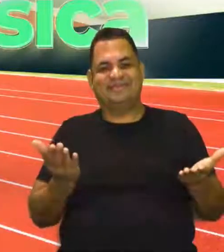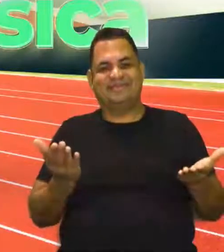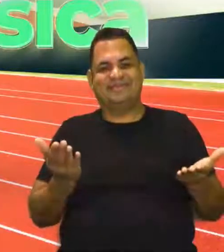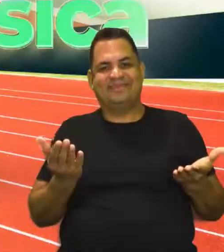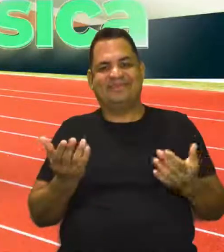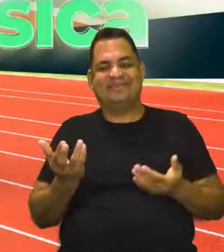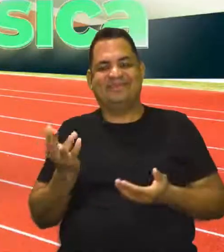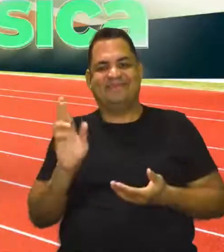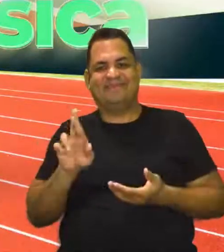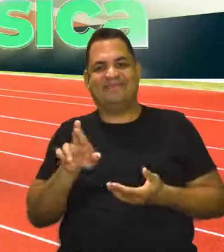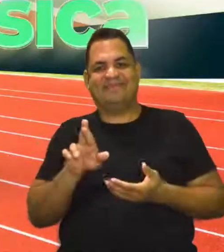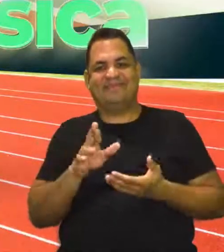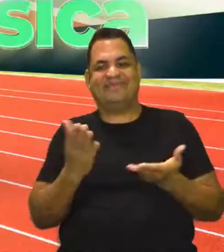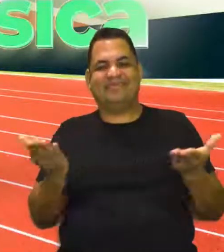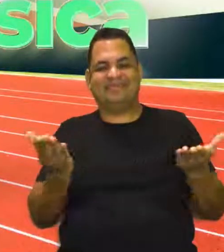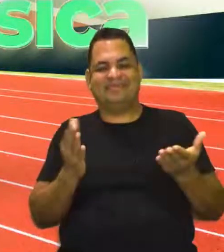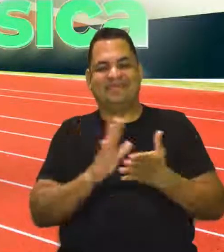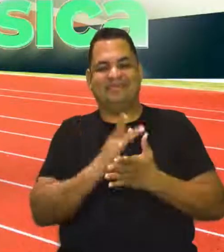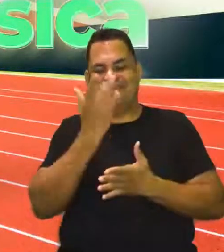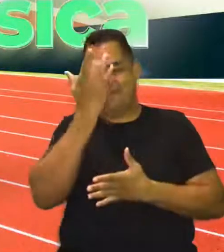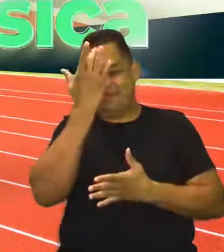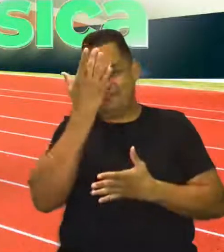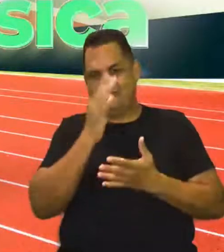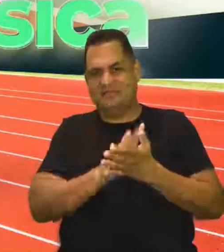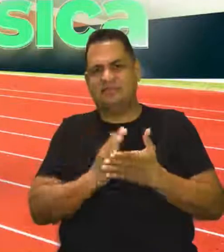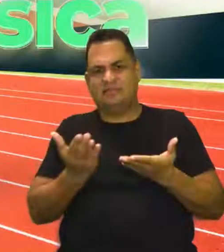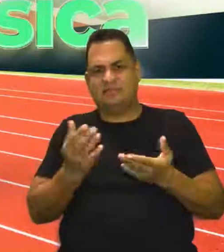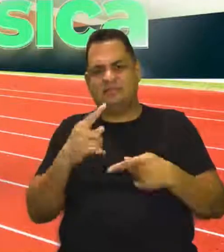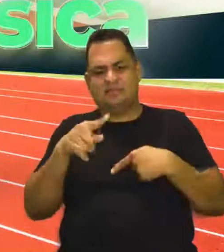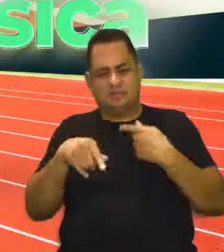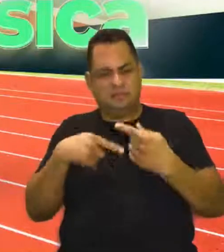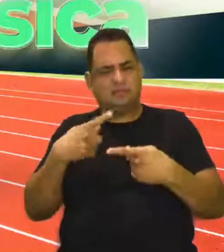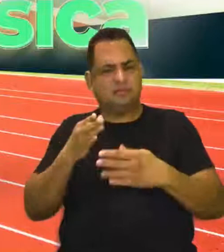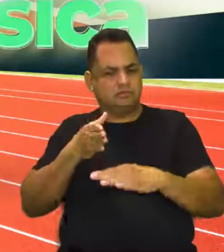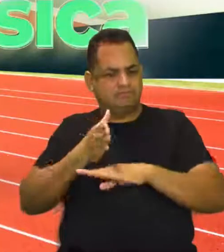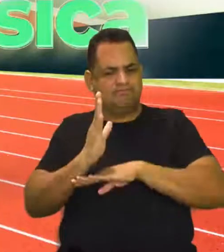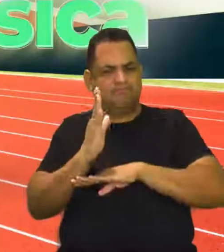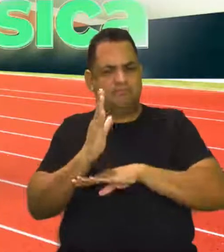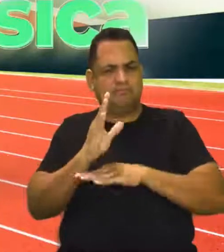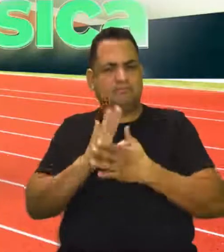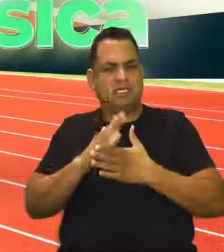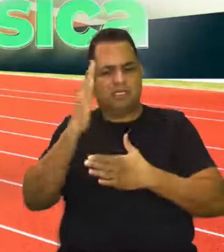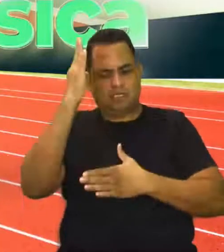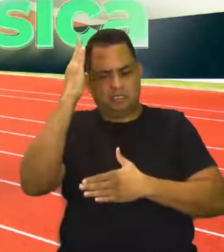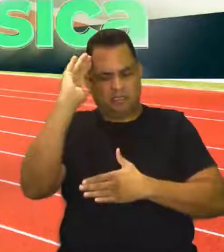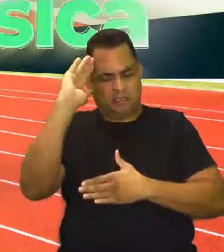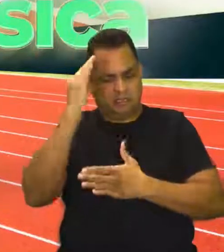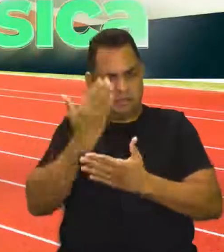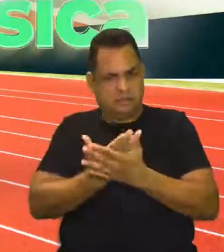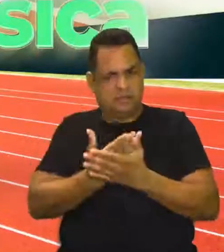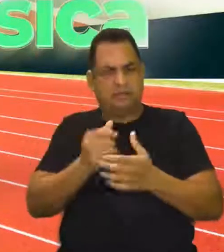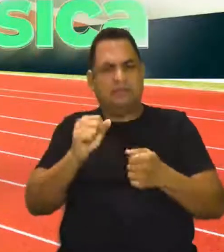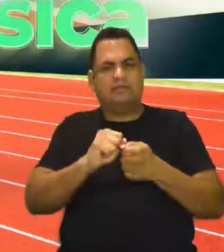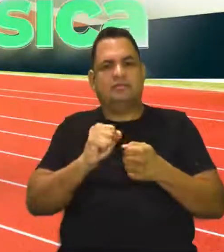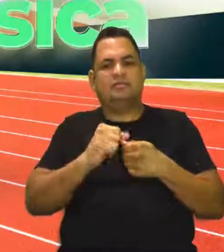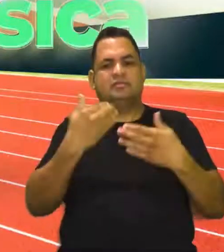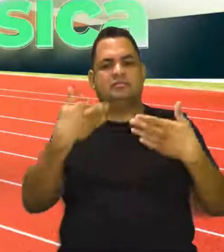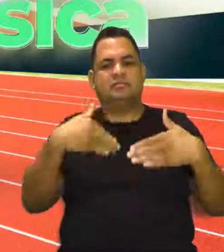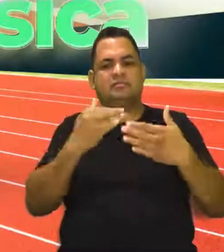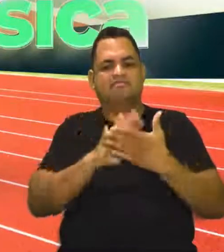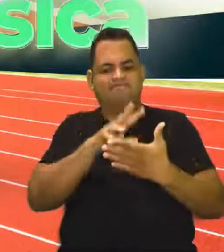a recuperação tá melzinho na espeta. Se você ficou, você vai passar. Crê, faz uma boa prova aí, lê